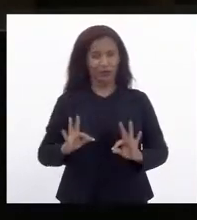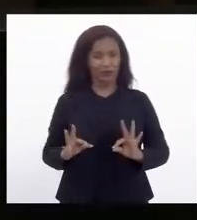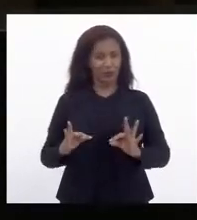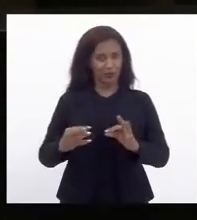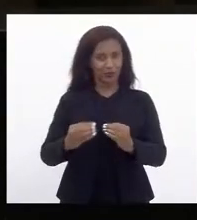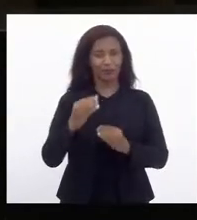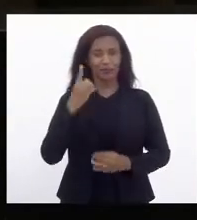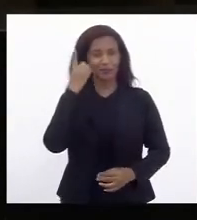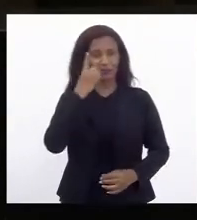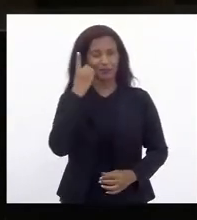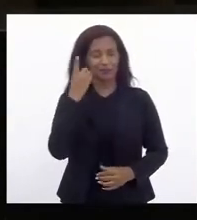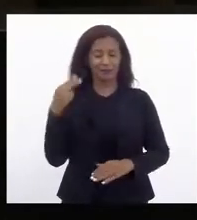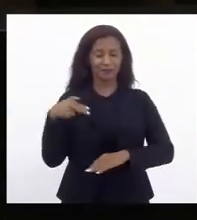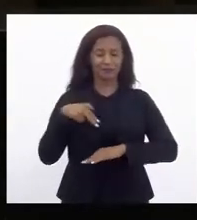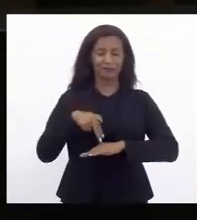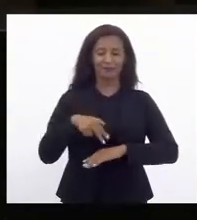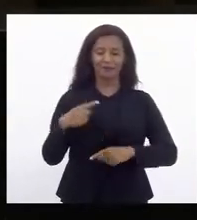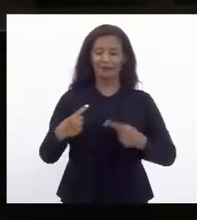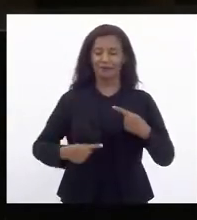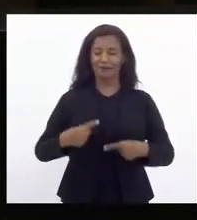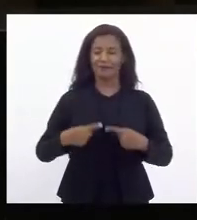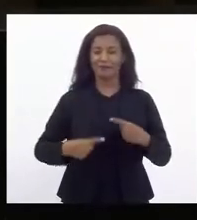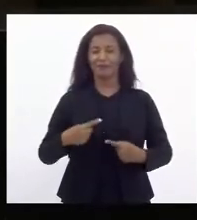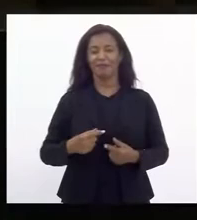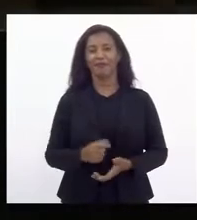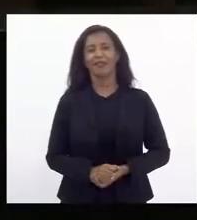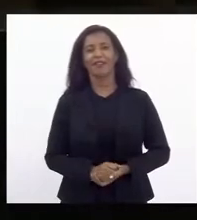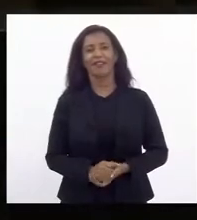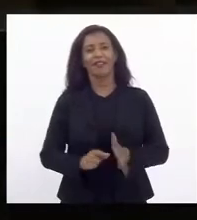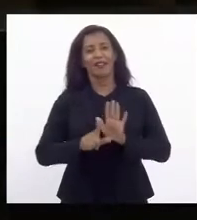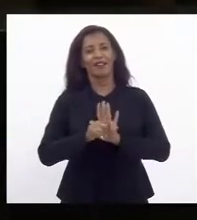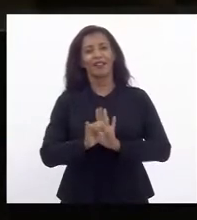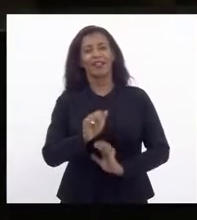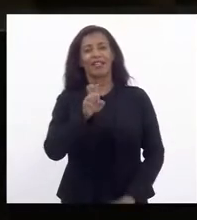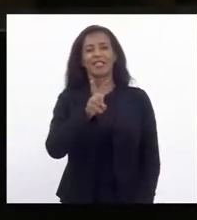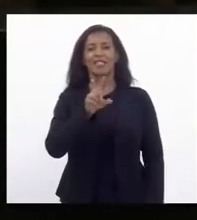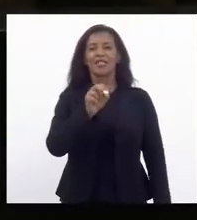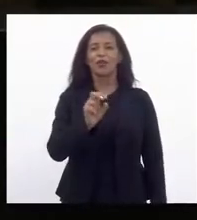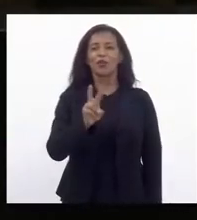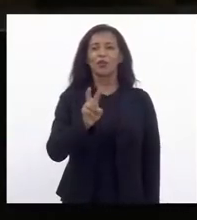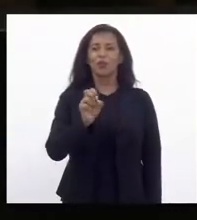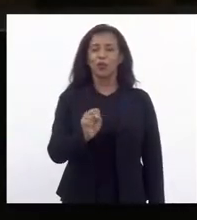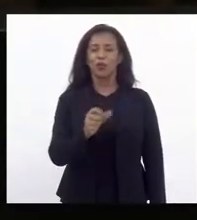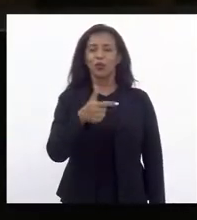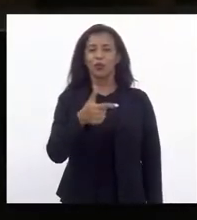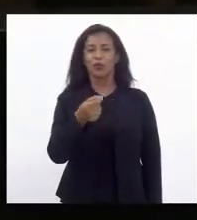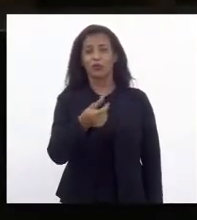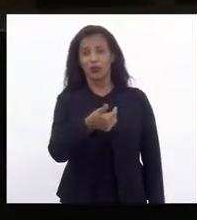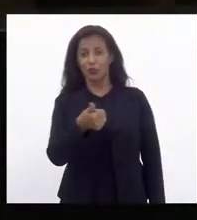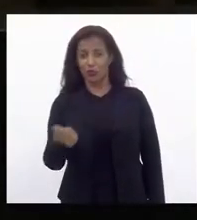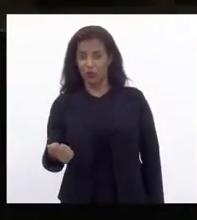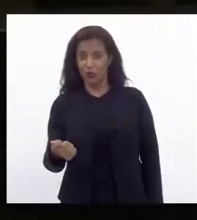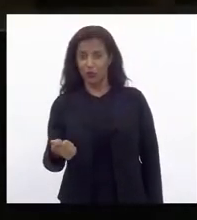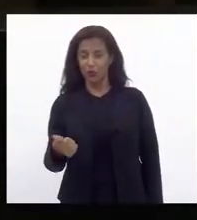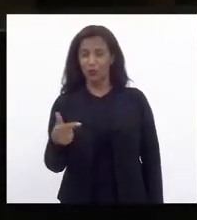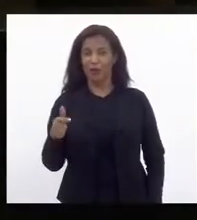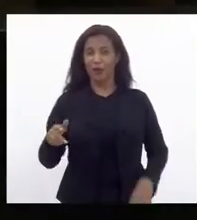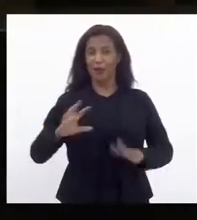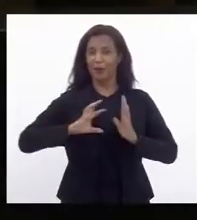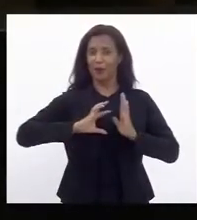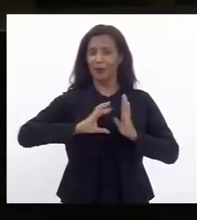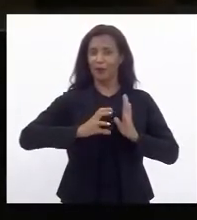deputados. Estamos aqui debatendo o projeto de lei 5058 de 2021 da bancada